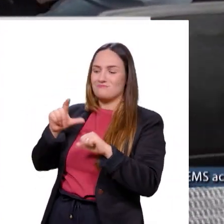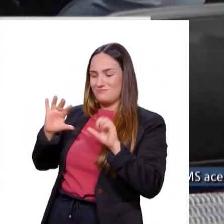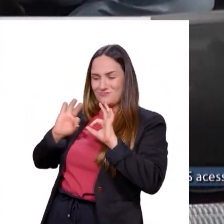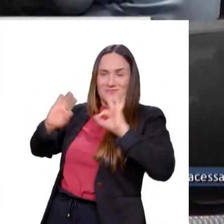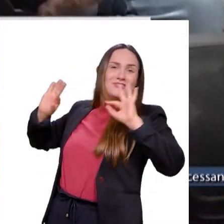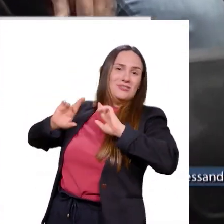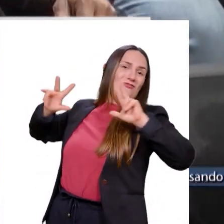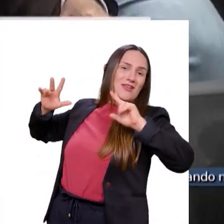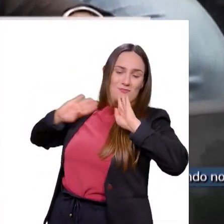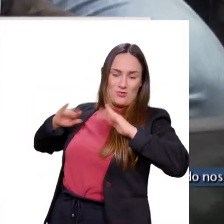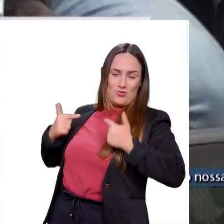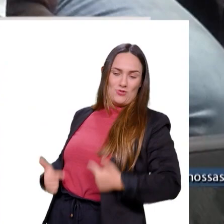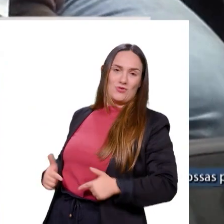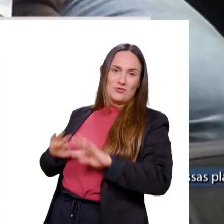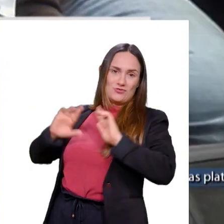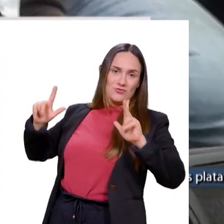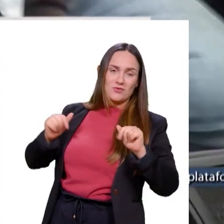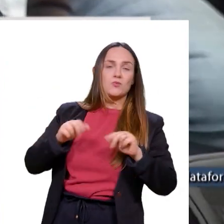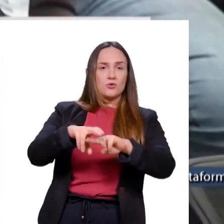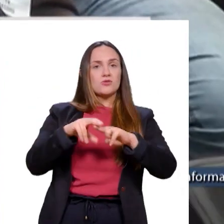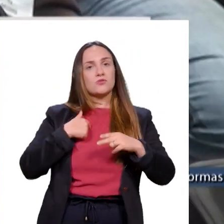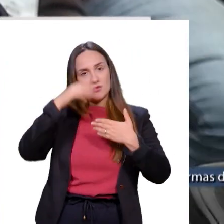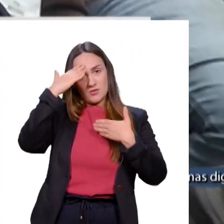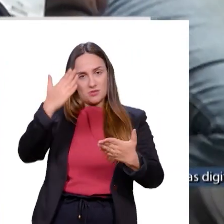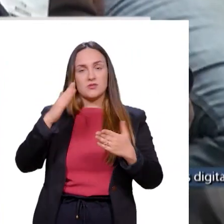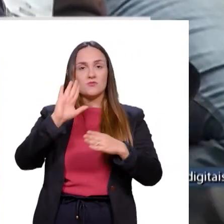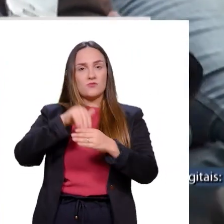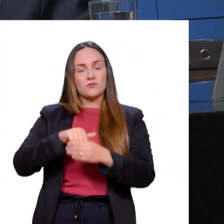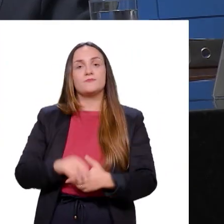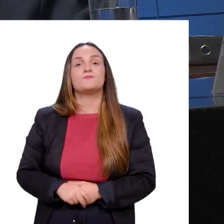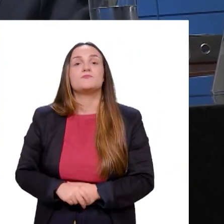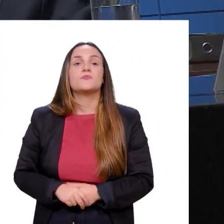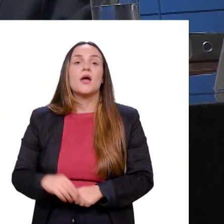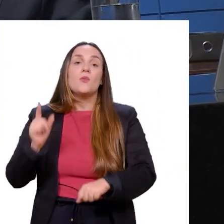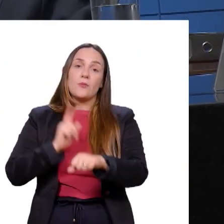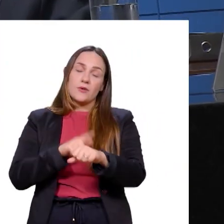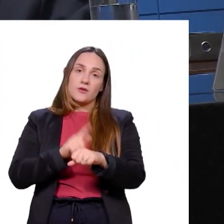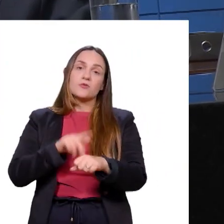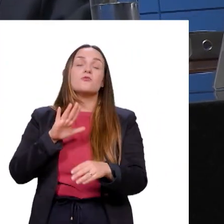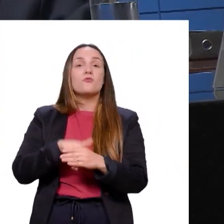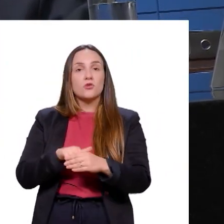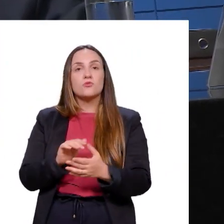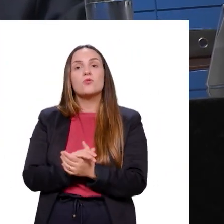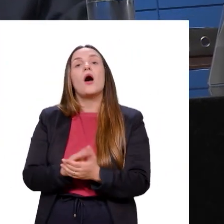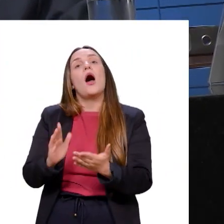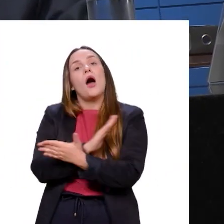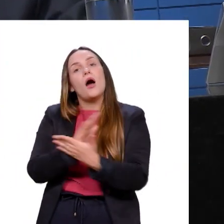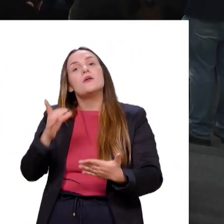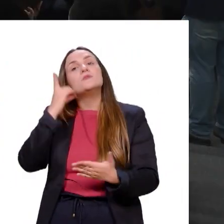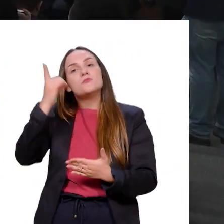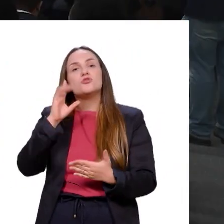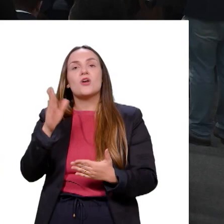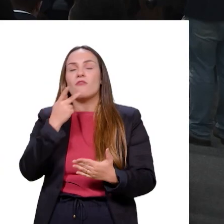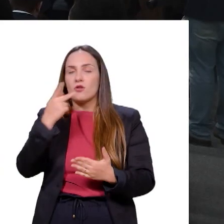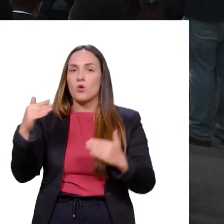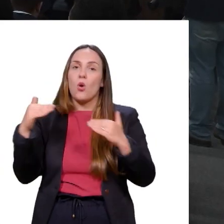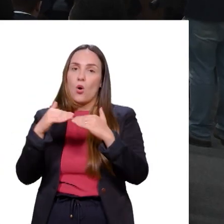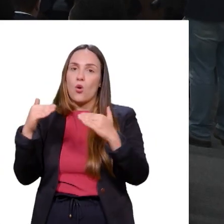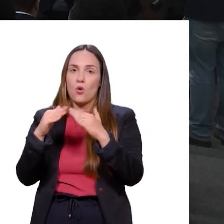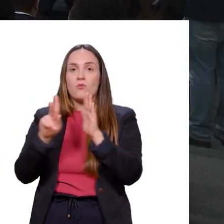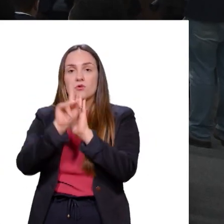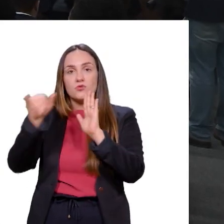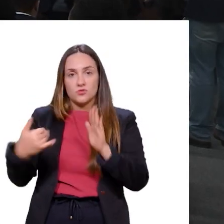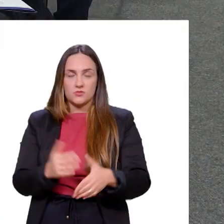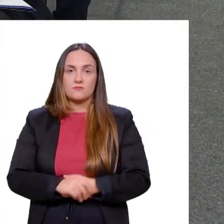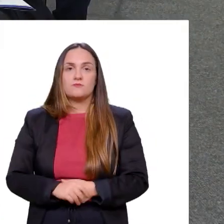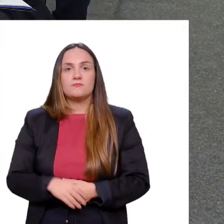que têm uma disposição diferente delas. Então, muito obrigado aos votos. E durante a votação, outros parlamentares se pronunciaram a favor